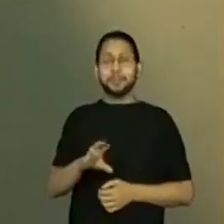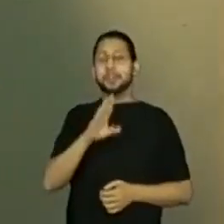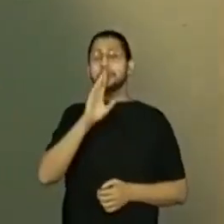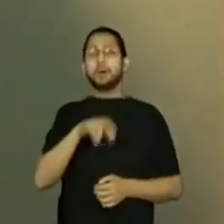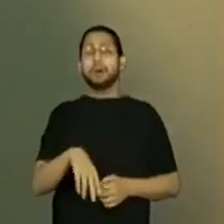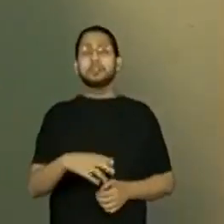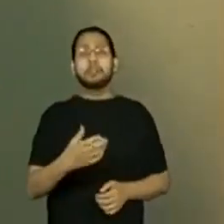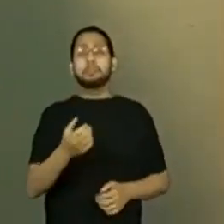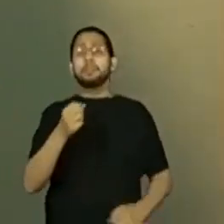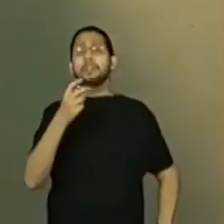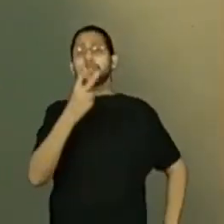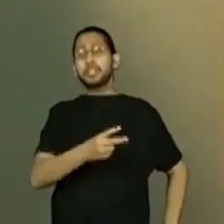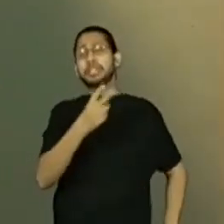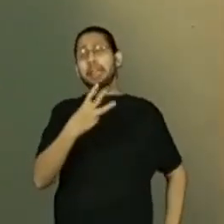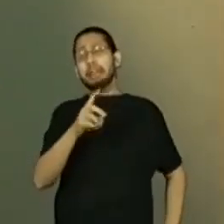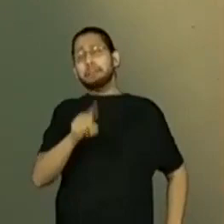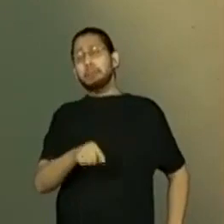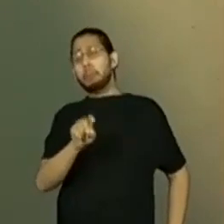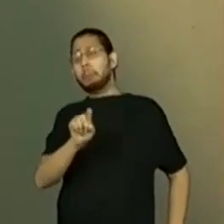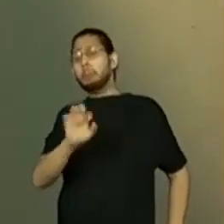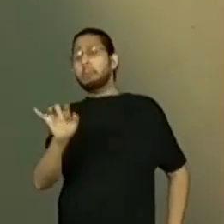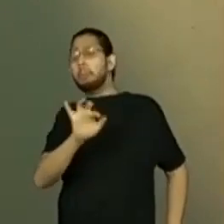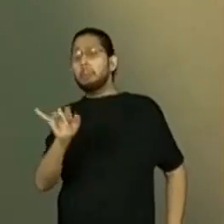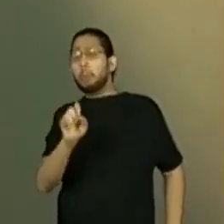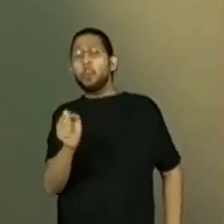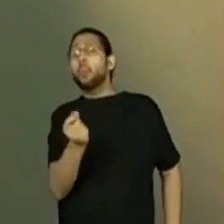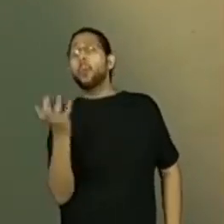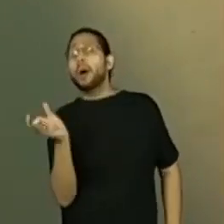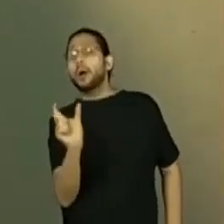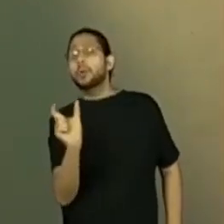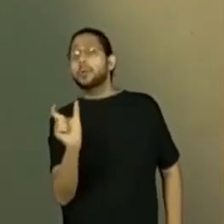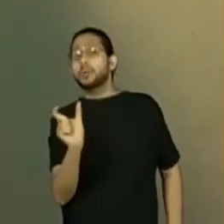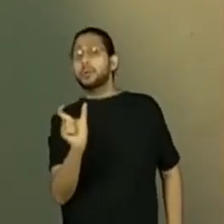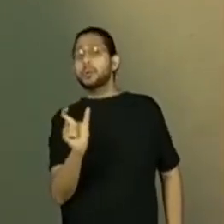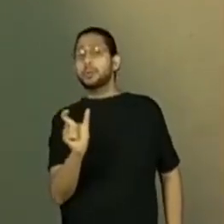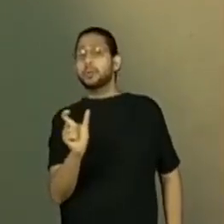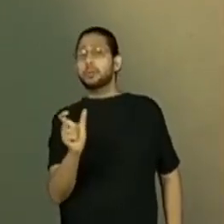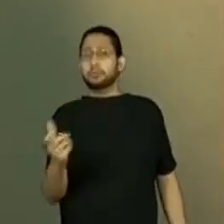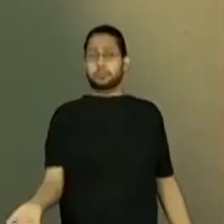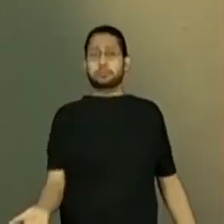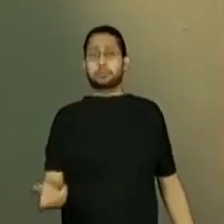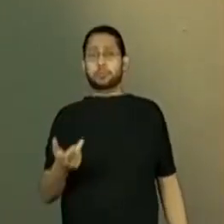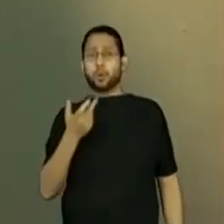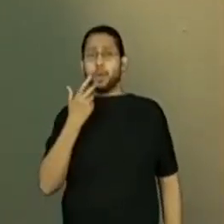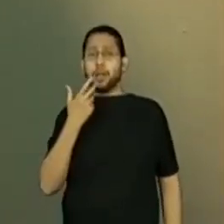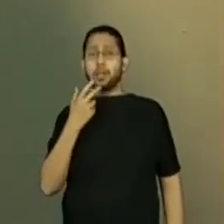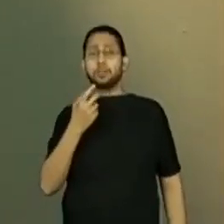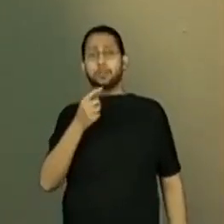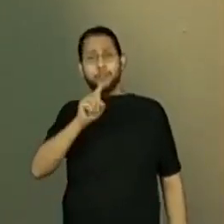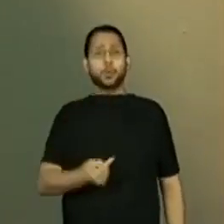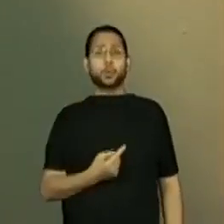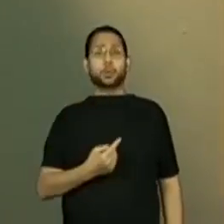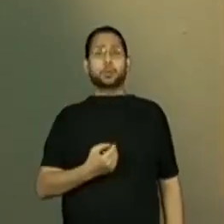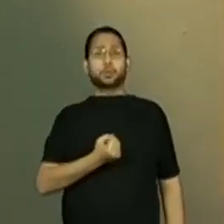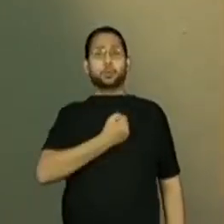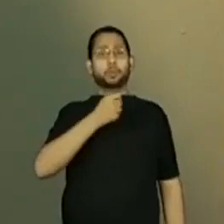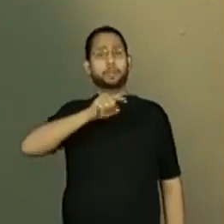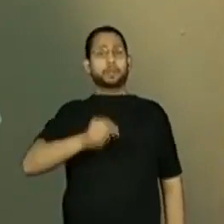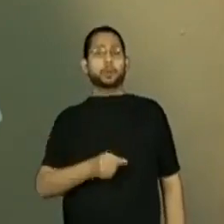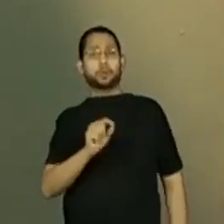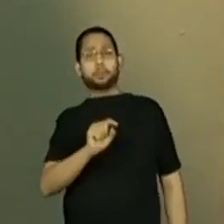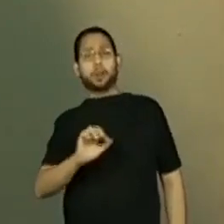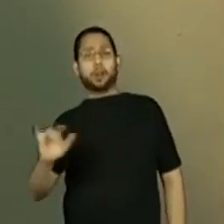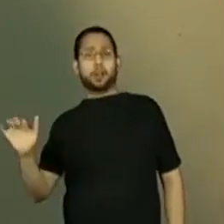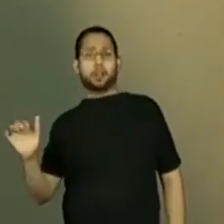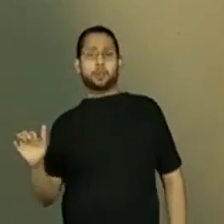esses quebrados aí? Vamos pensar aqui. A gente está falando de um número decimal, né? Porque não é um